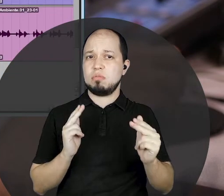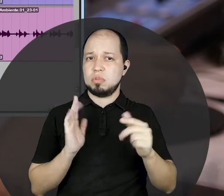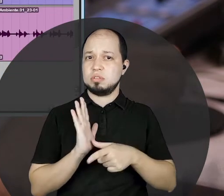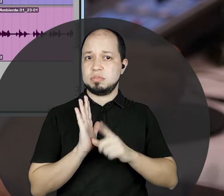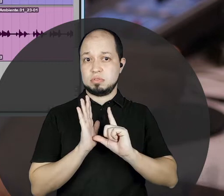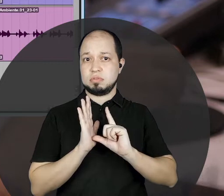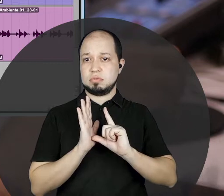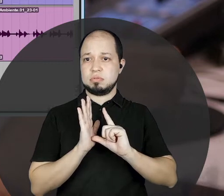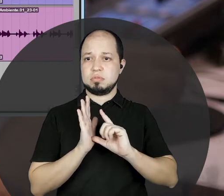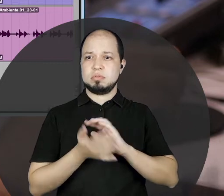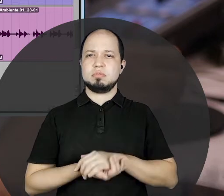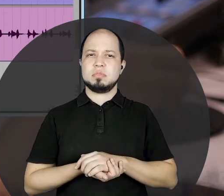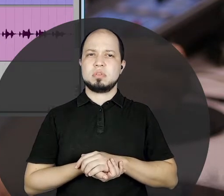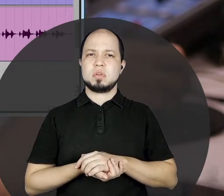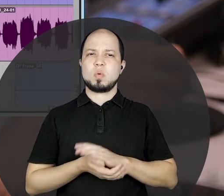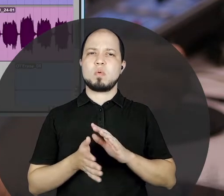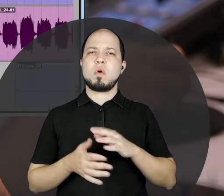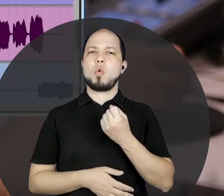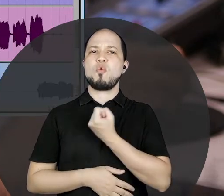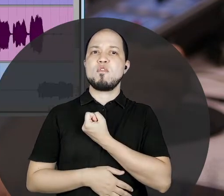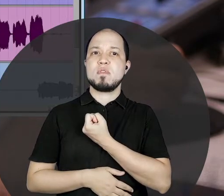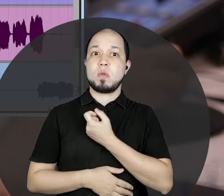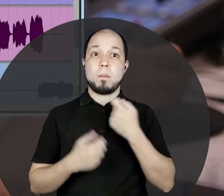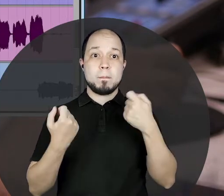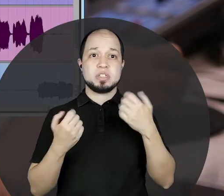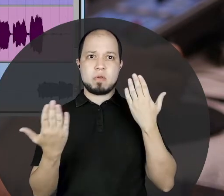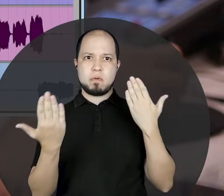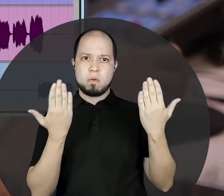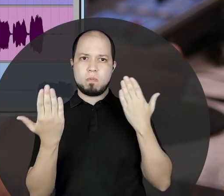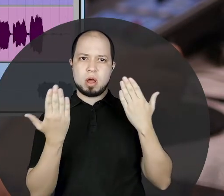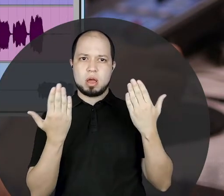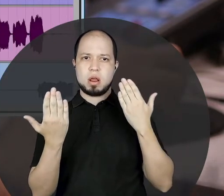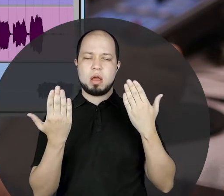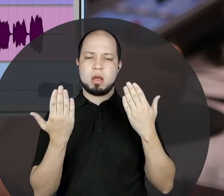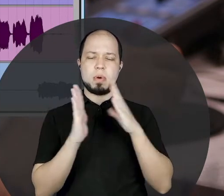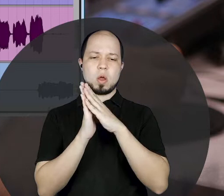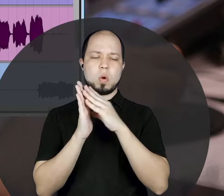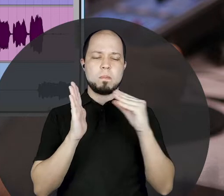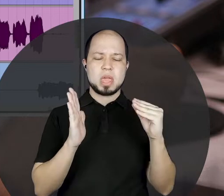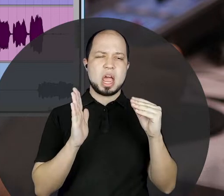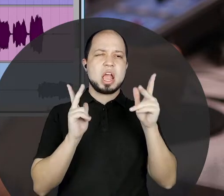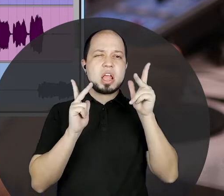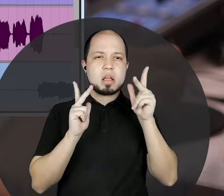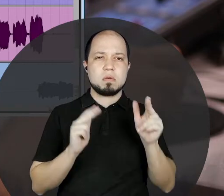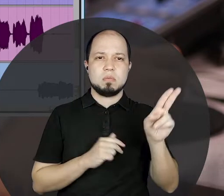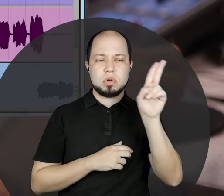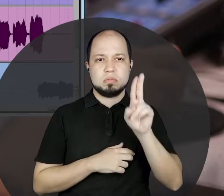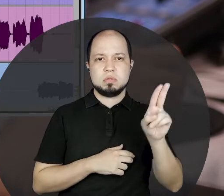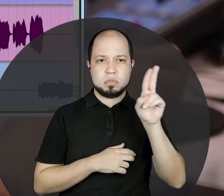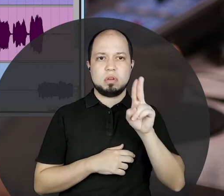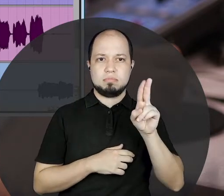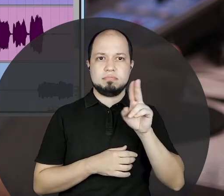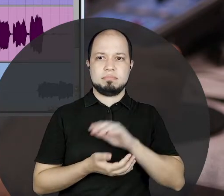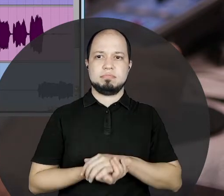Qual o valor que eu botei lá? 6, 6, 10, 3. Menos 6, 6.